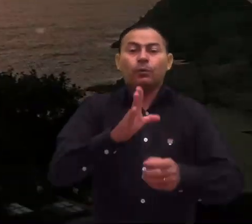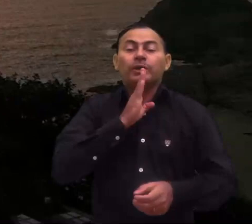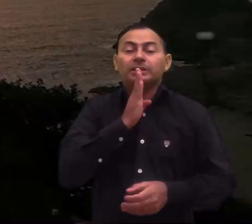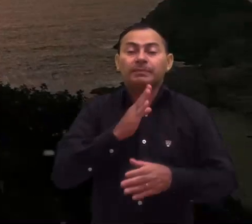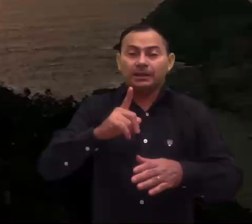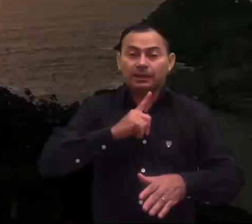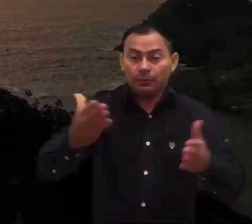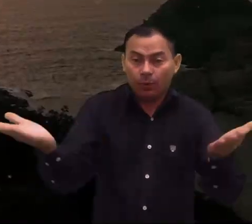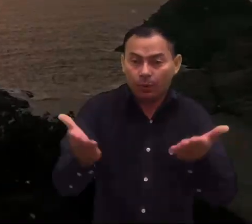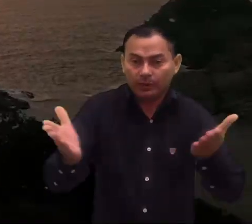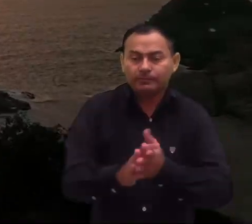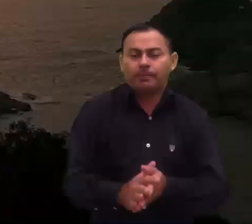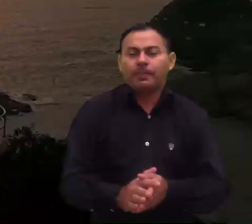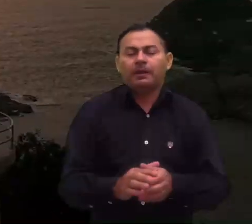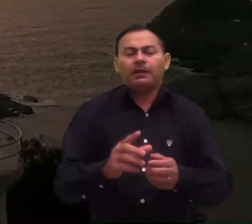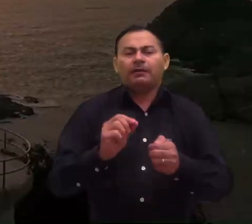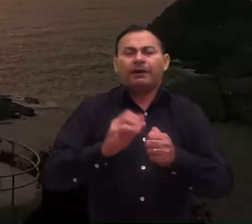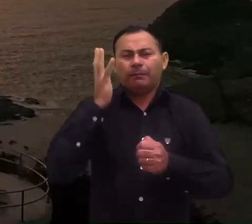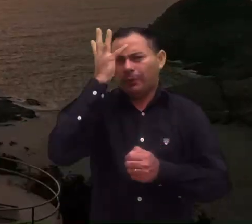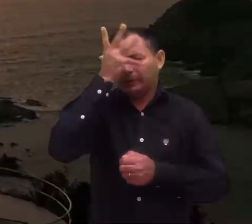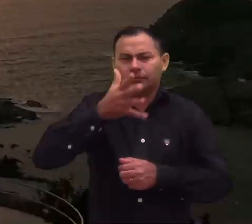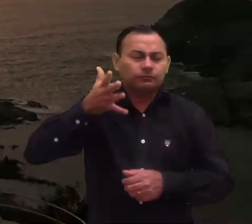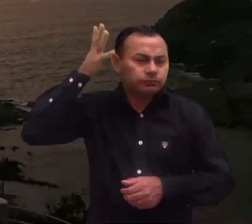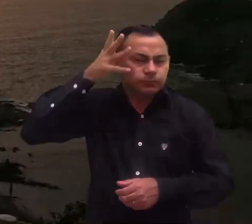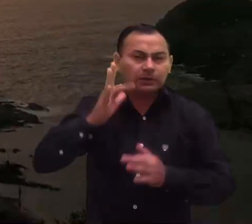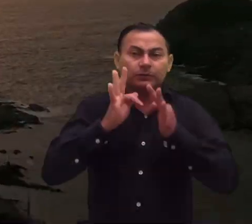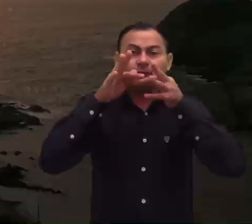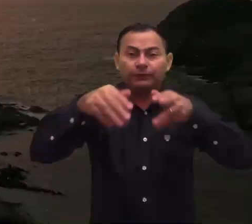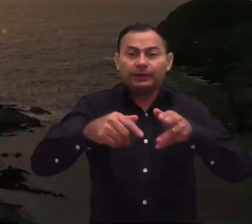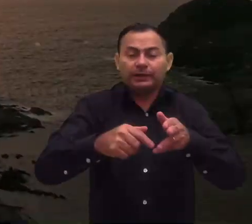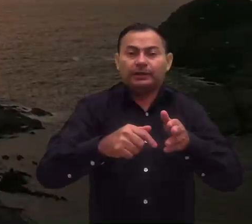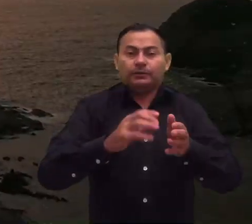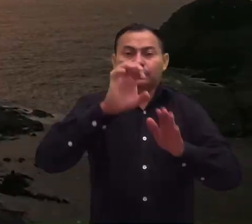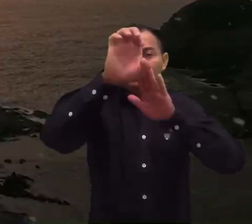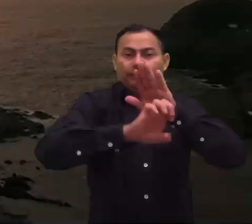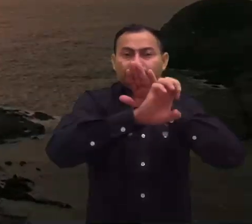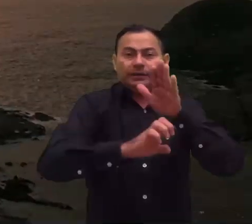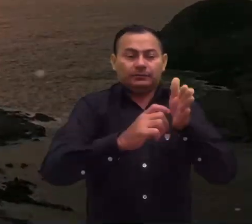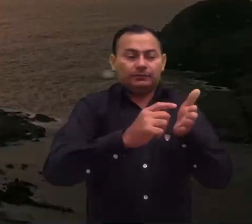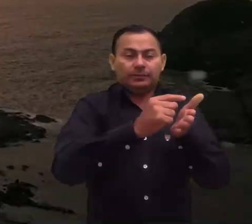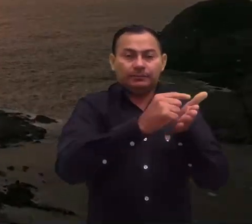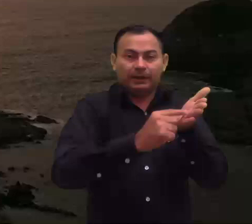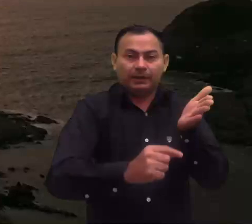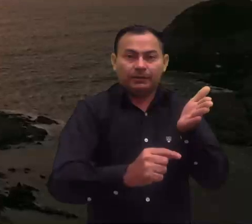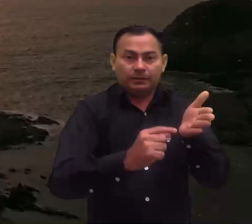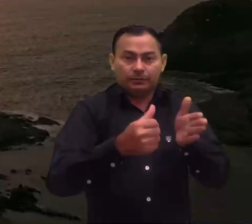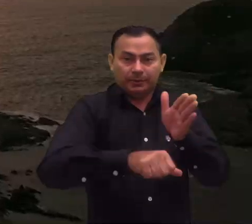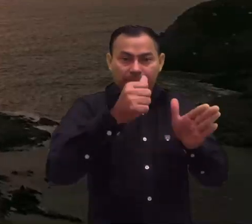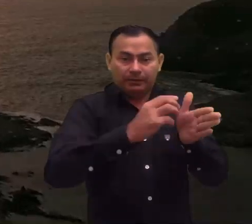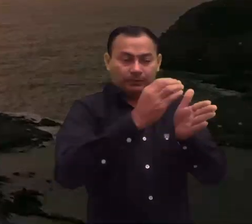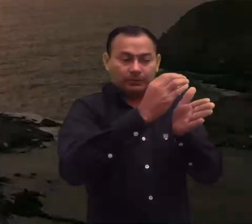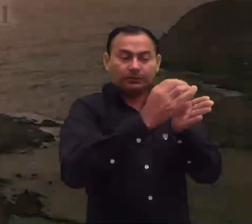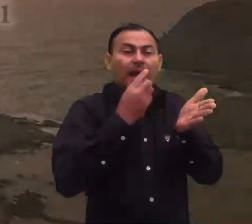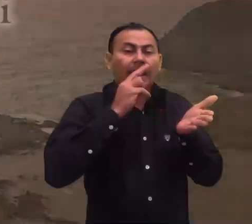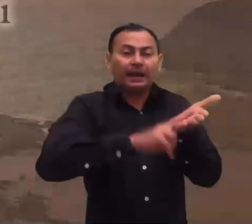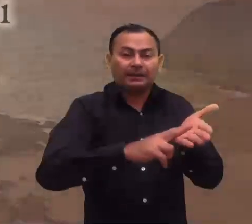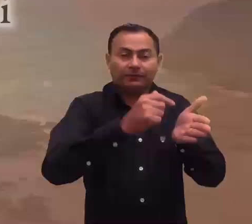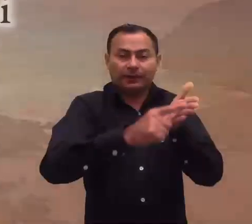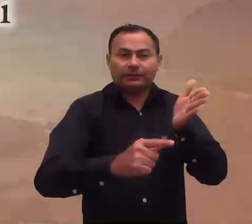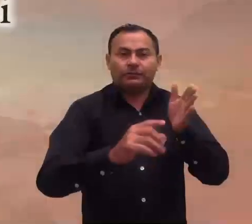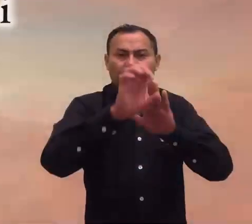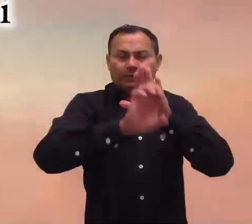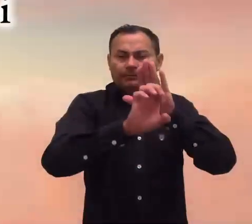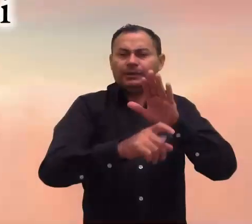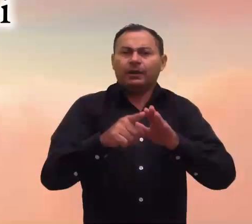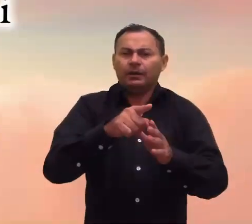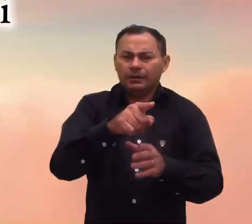tenhamos a colheita que temos. Ele faz uma bela pregação do Evangelho no final do primeiro capítulo de sua primeira carta. Ele